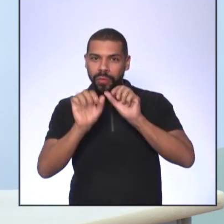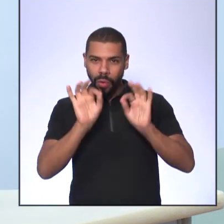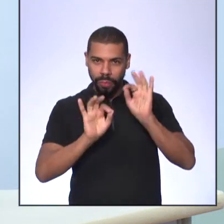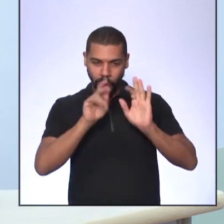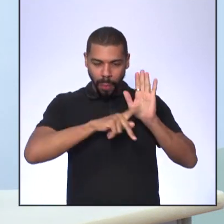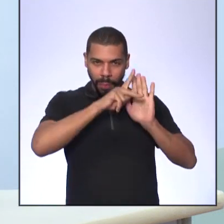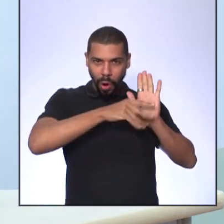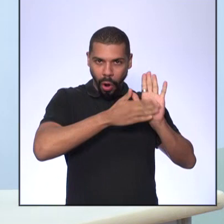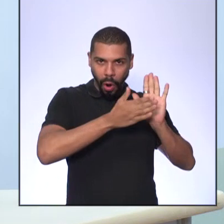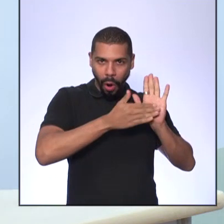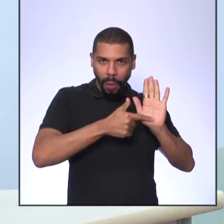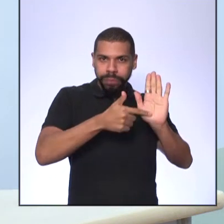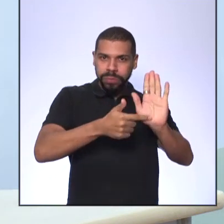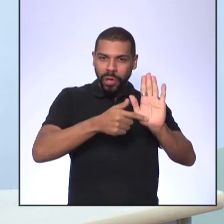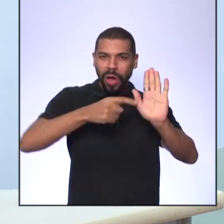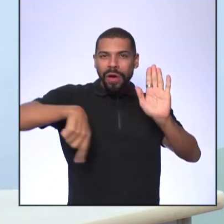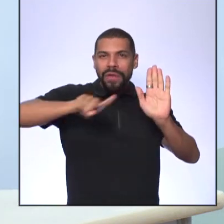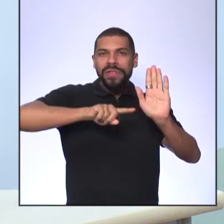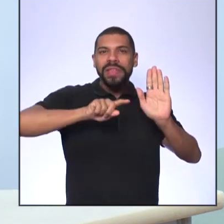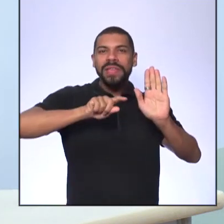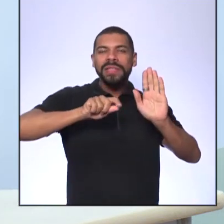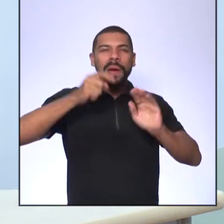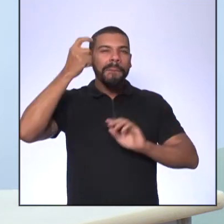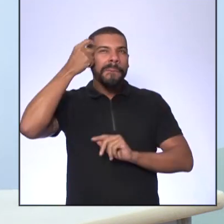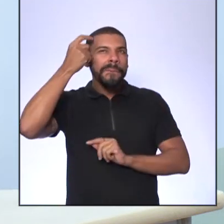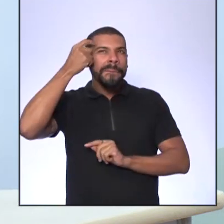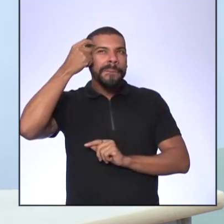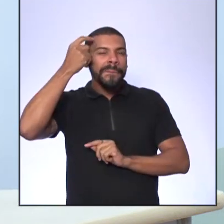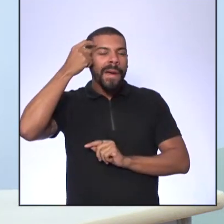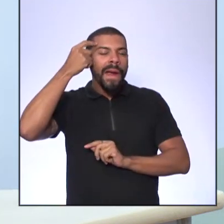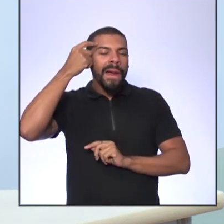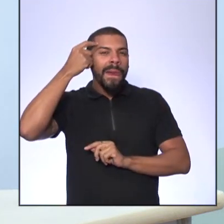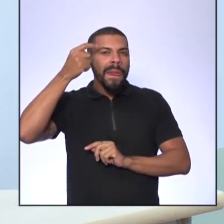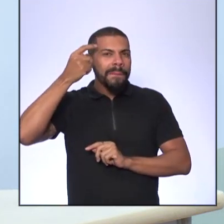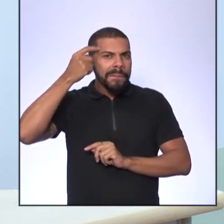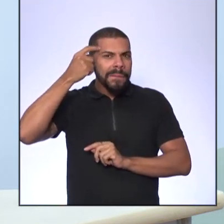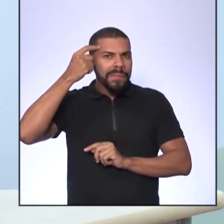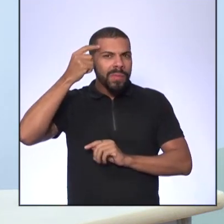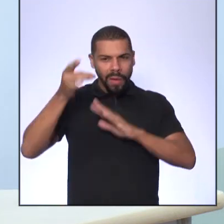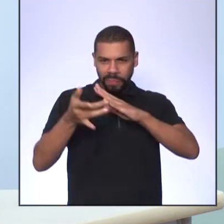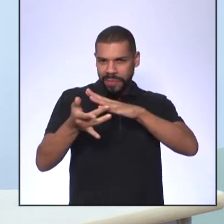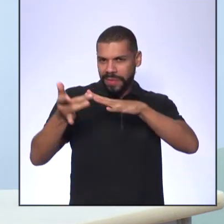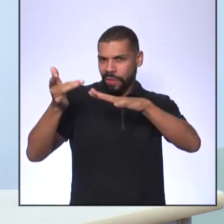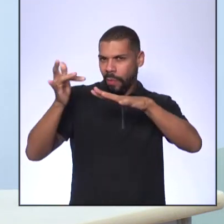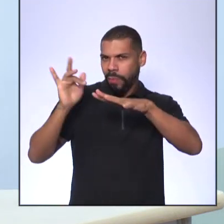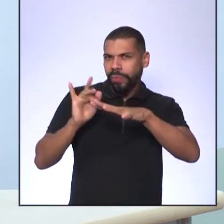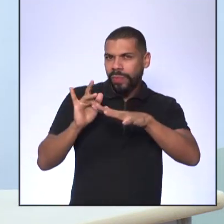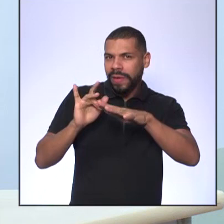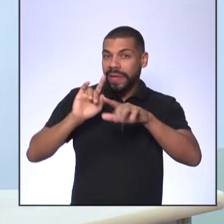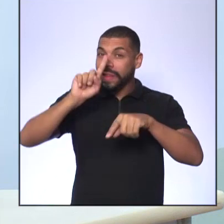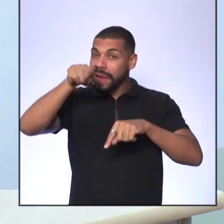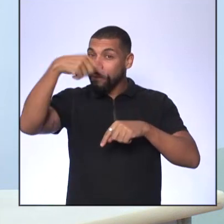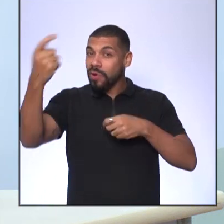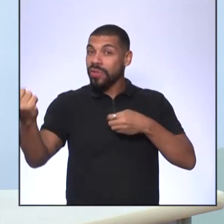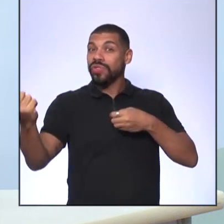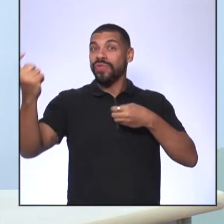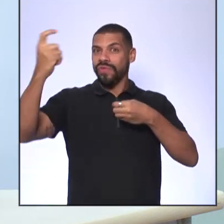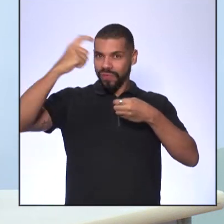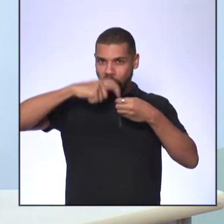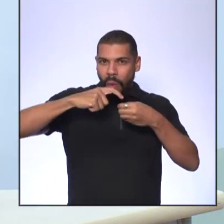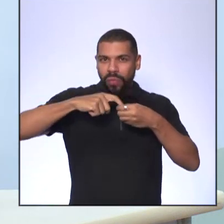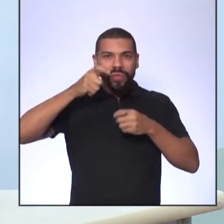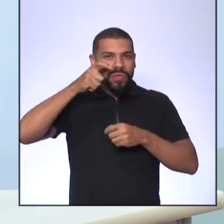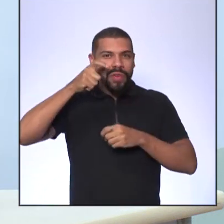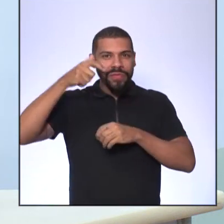dar 5 minutinhos para que vocês analisem as redes sociais de vocês e depois, na volta, a gente vai ver